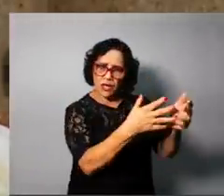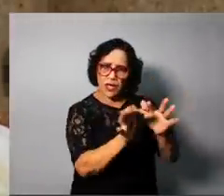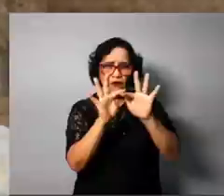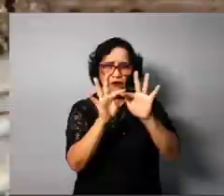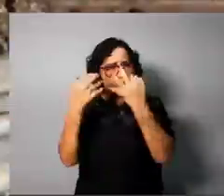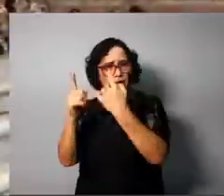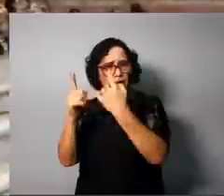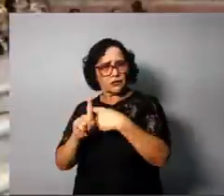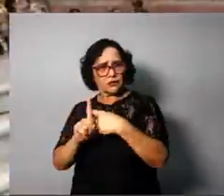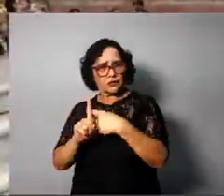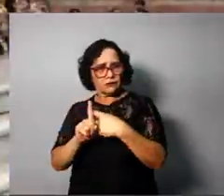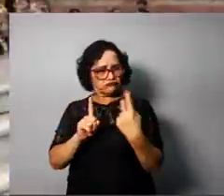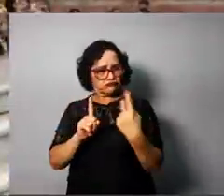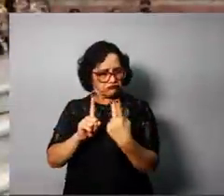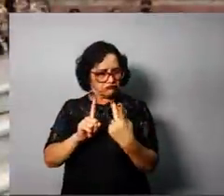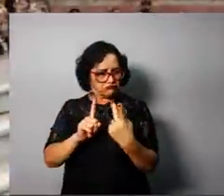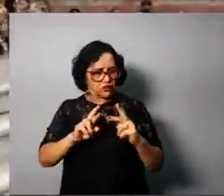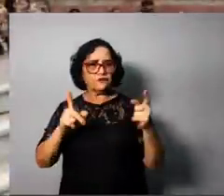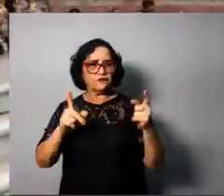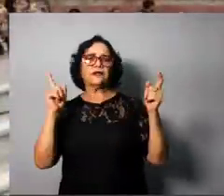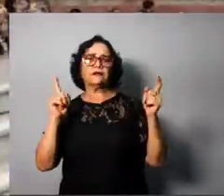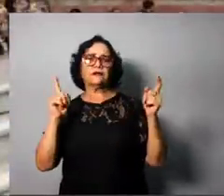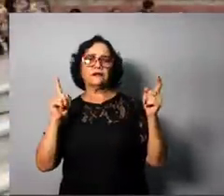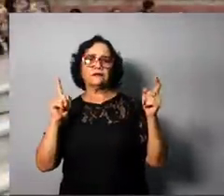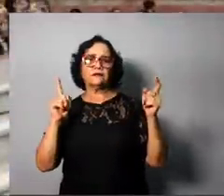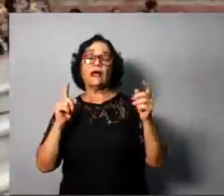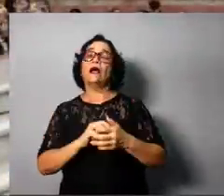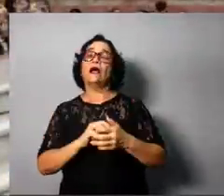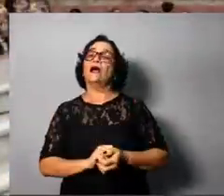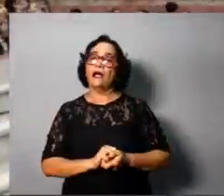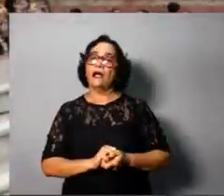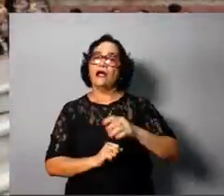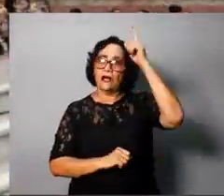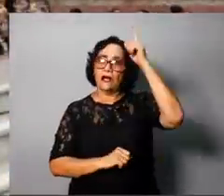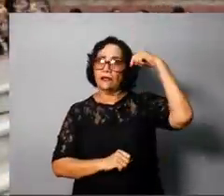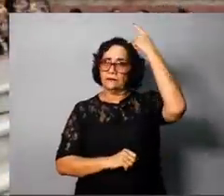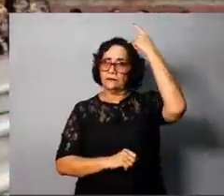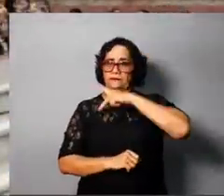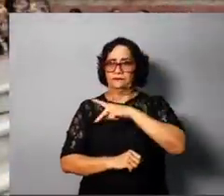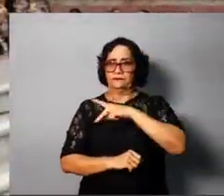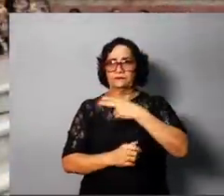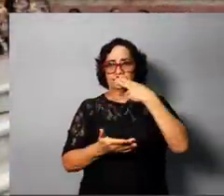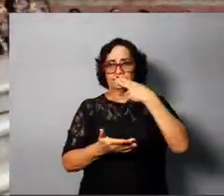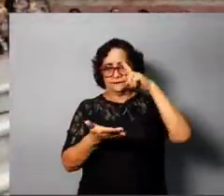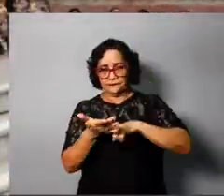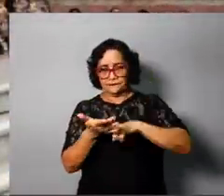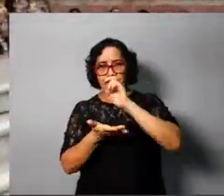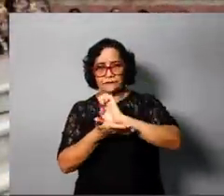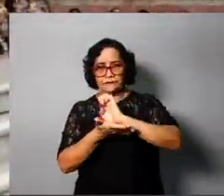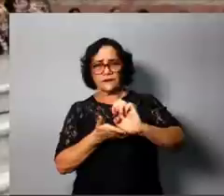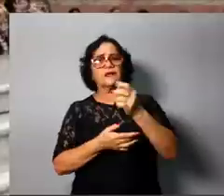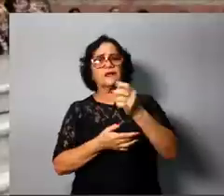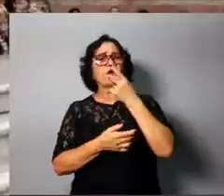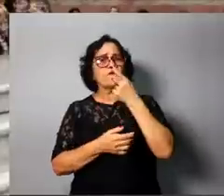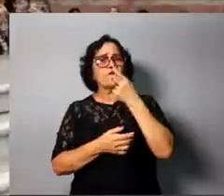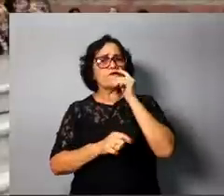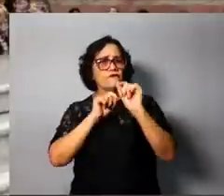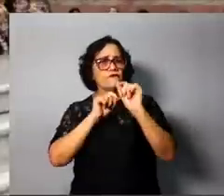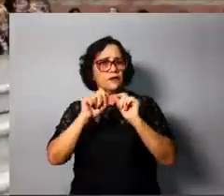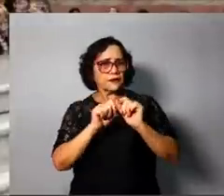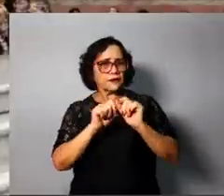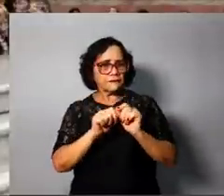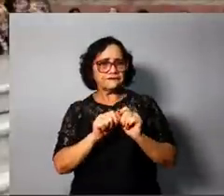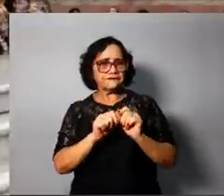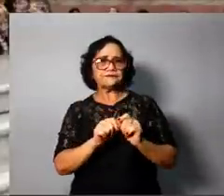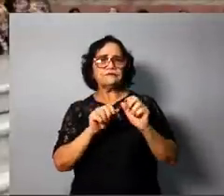cristã? São Paulo, lá na carta aos Efésios, nos fala disso. Fala